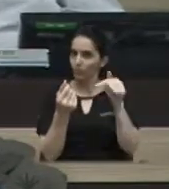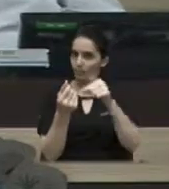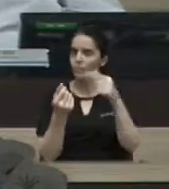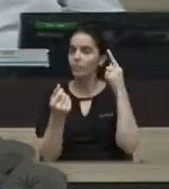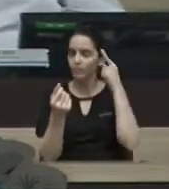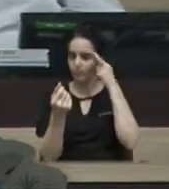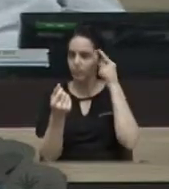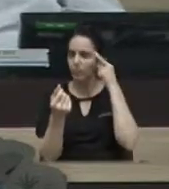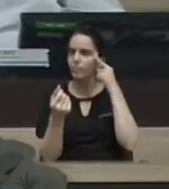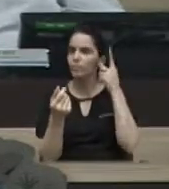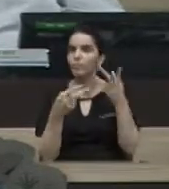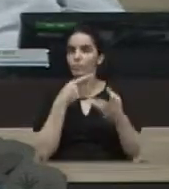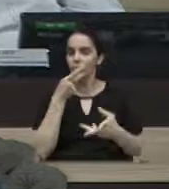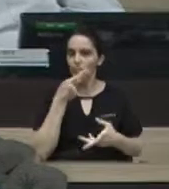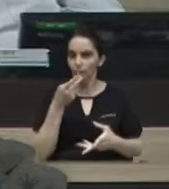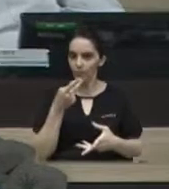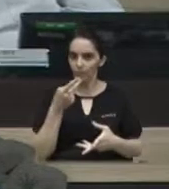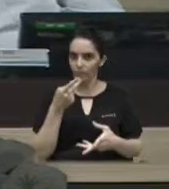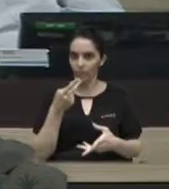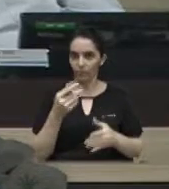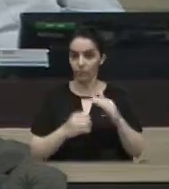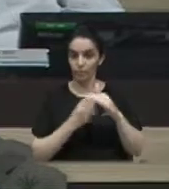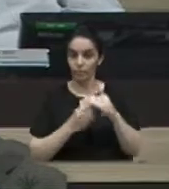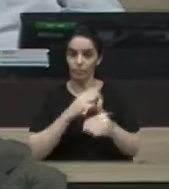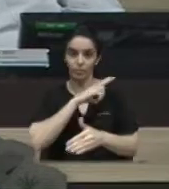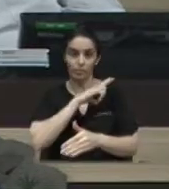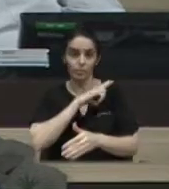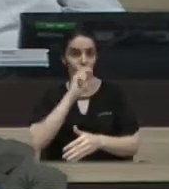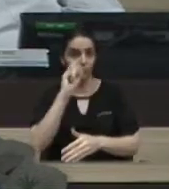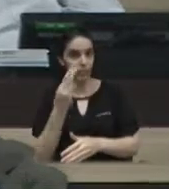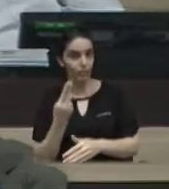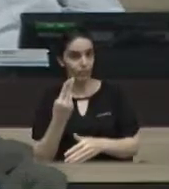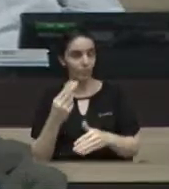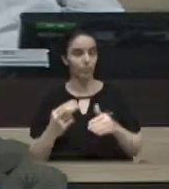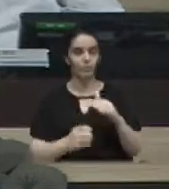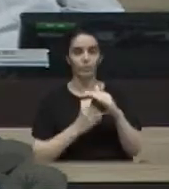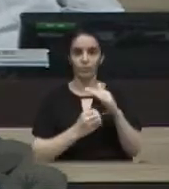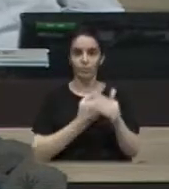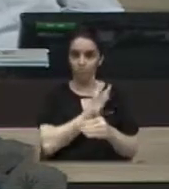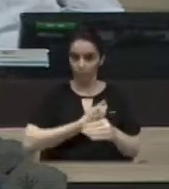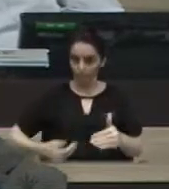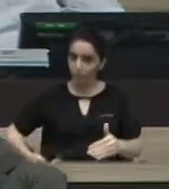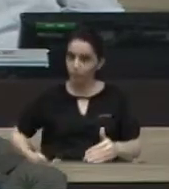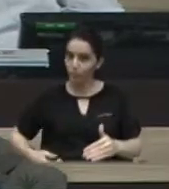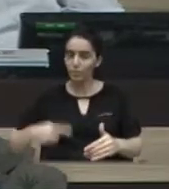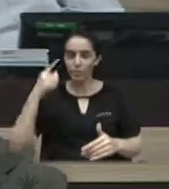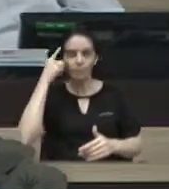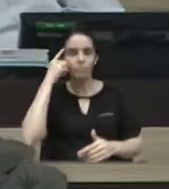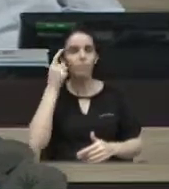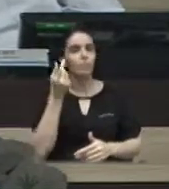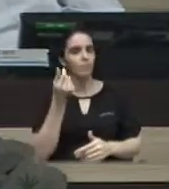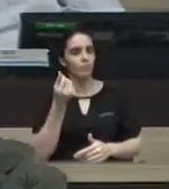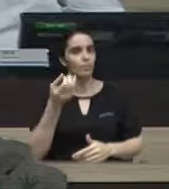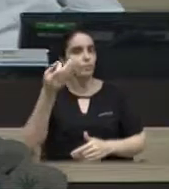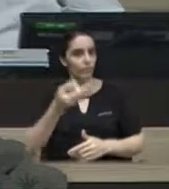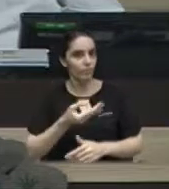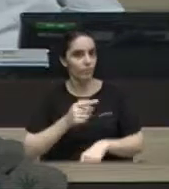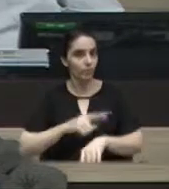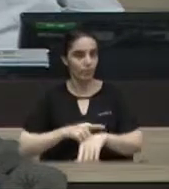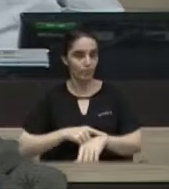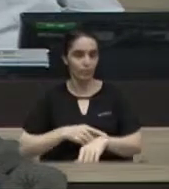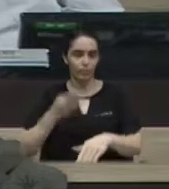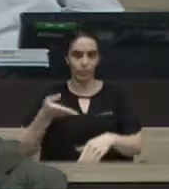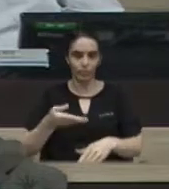pensar quando a gente fala em privatizar ou não privatizar. A gente tem que ver a questão econômica, o momento que realmente o